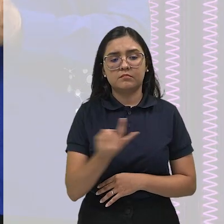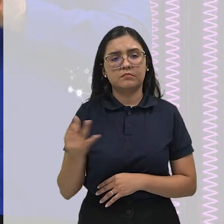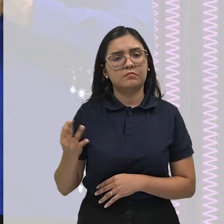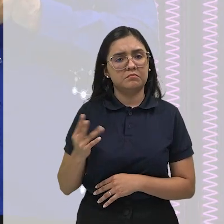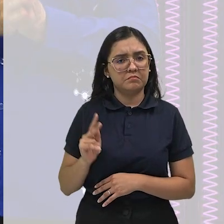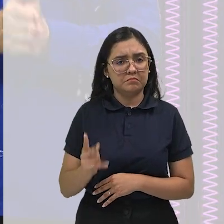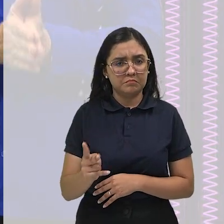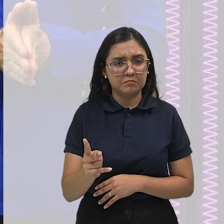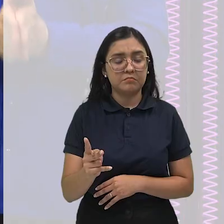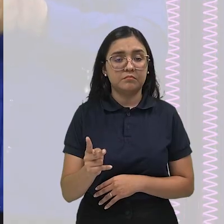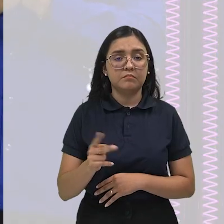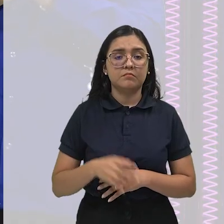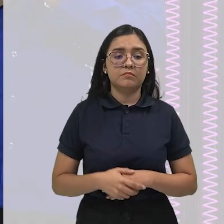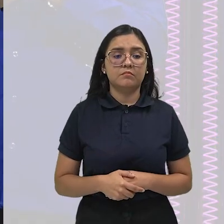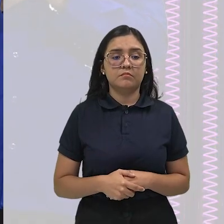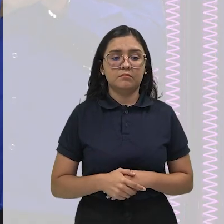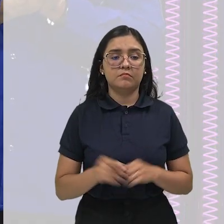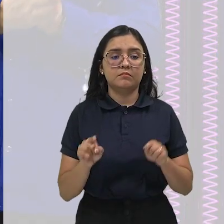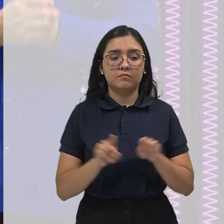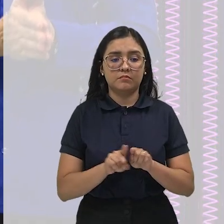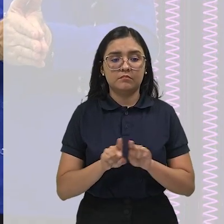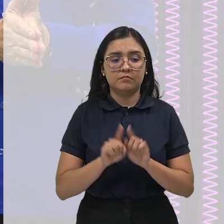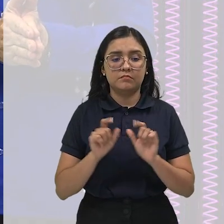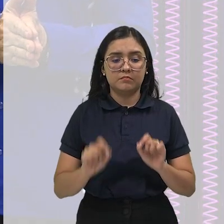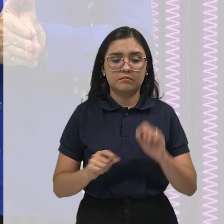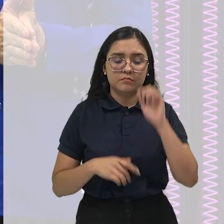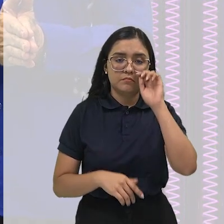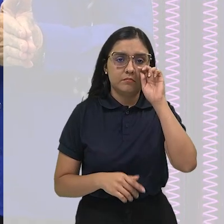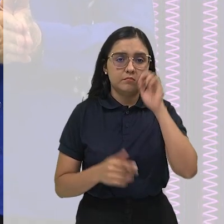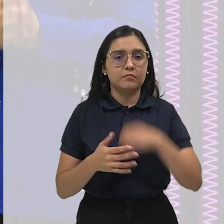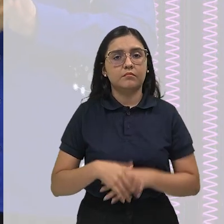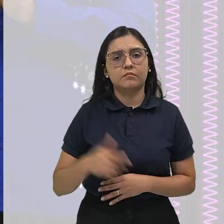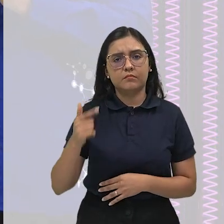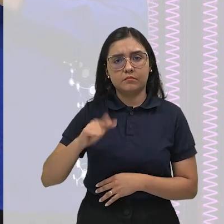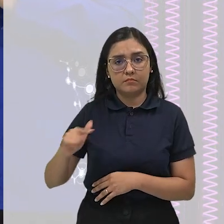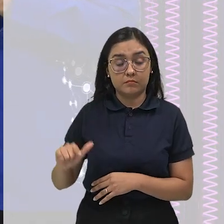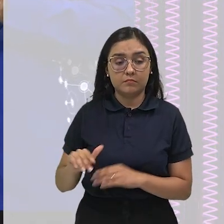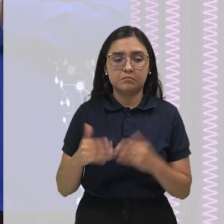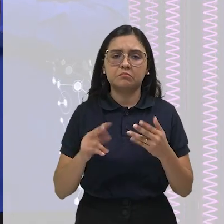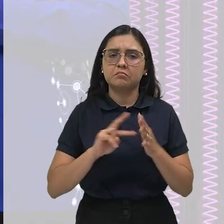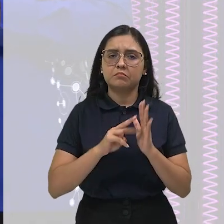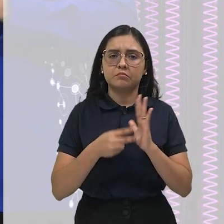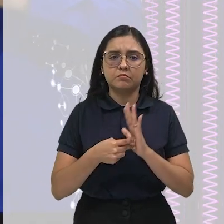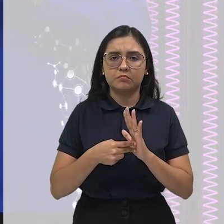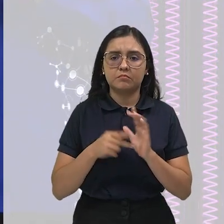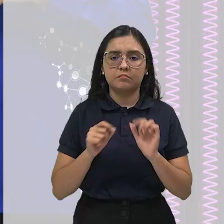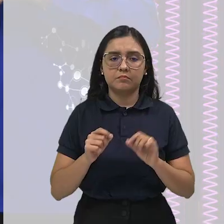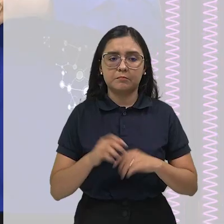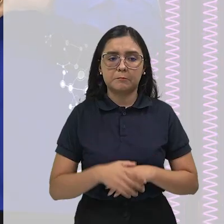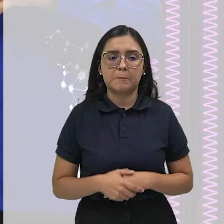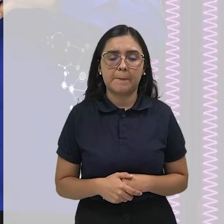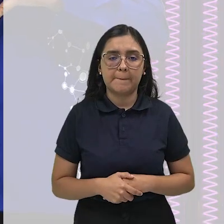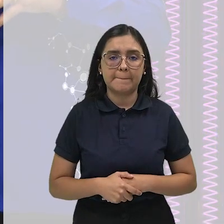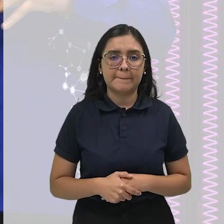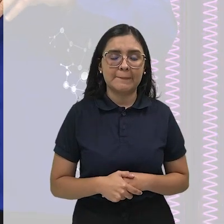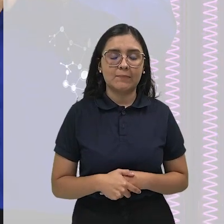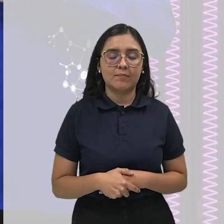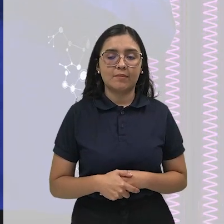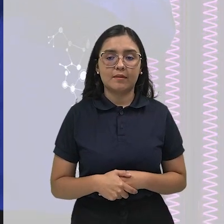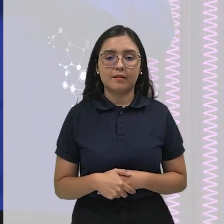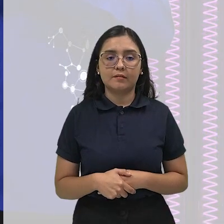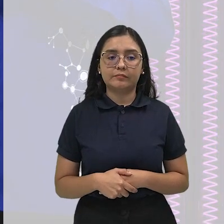decimal, infinita e periódica. Então, o que significa isso aí?